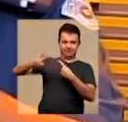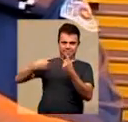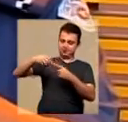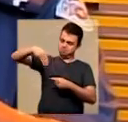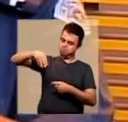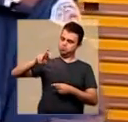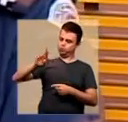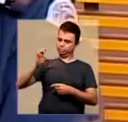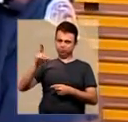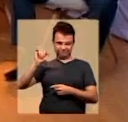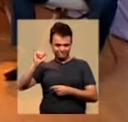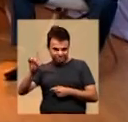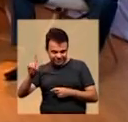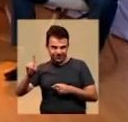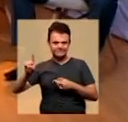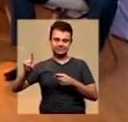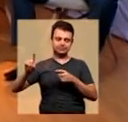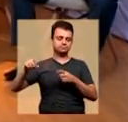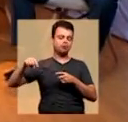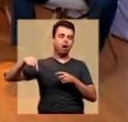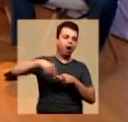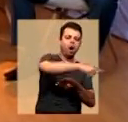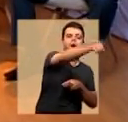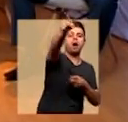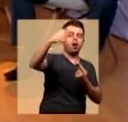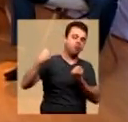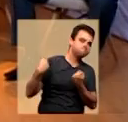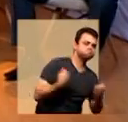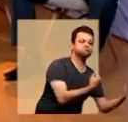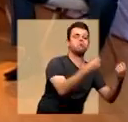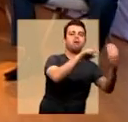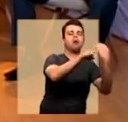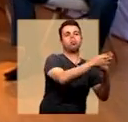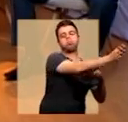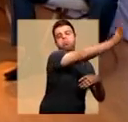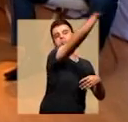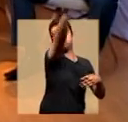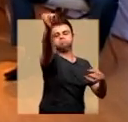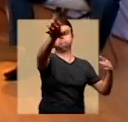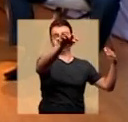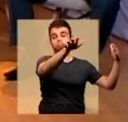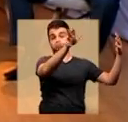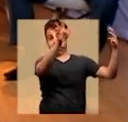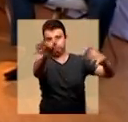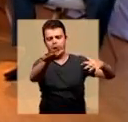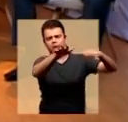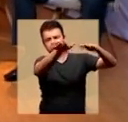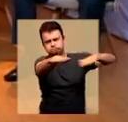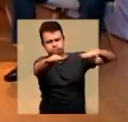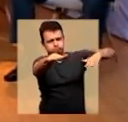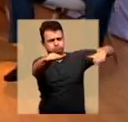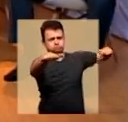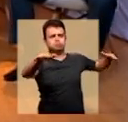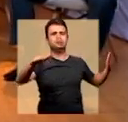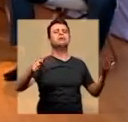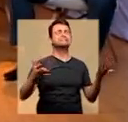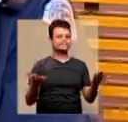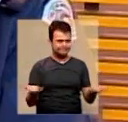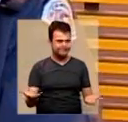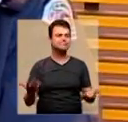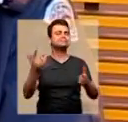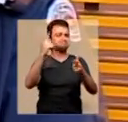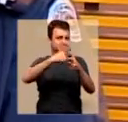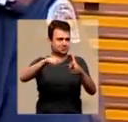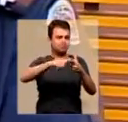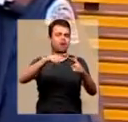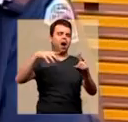busca a via de acesso pela Washington Luiz e acaba congestionando agora as rodovias. E na rodovia, infelizmente,